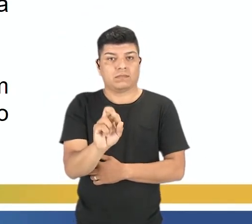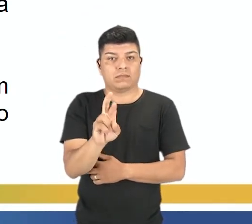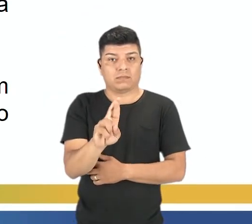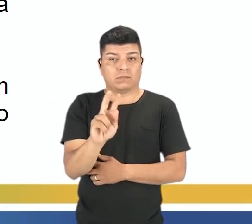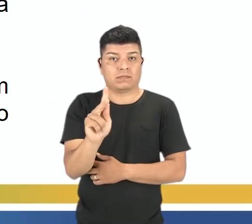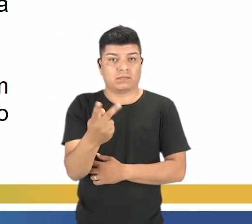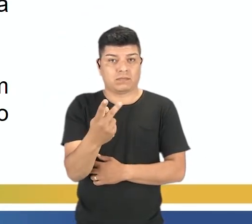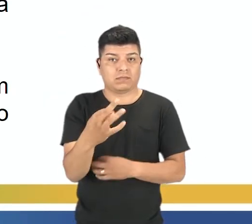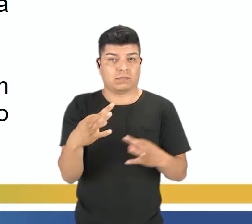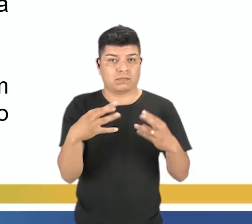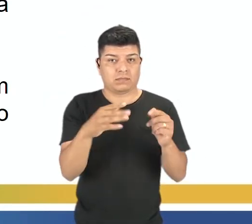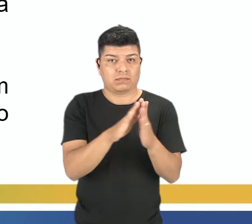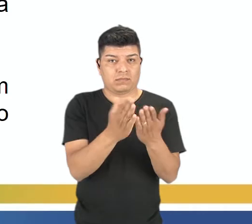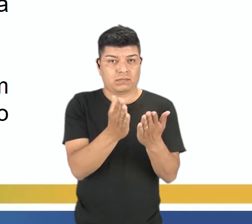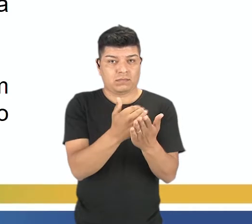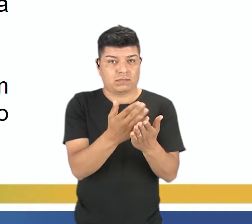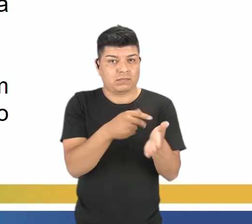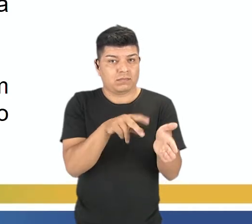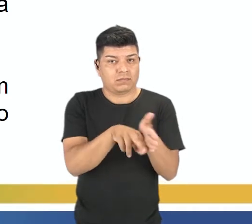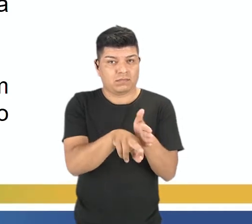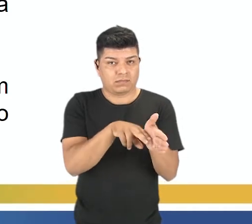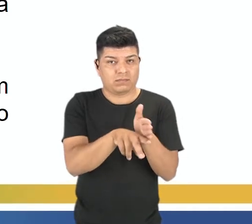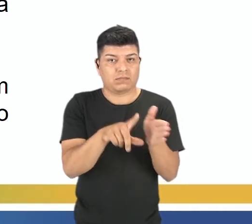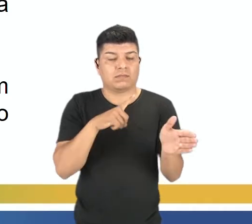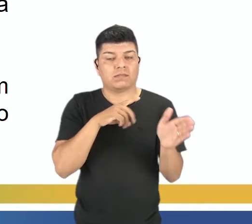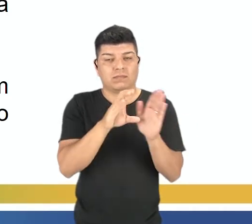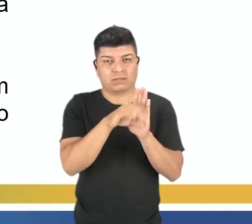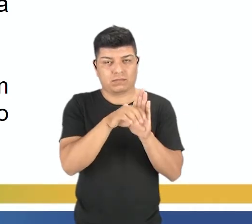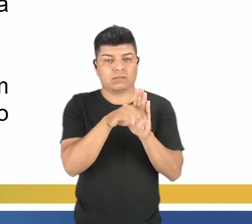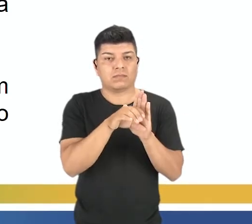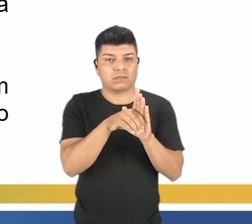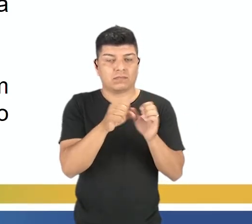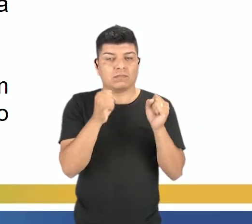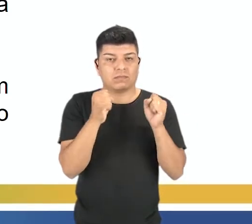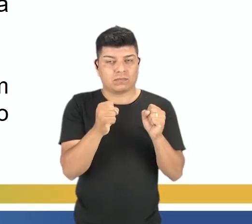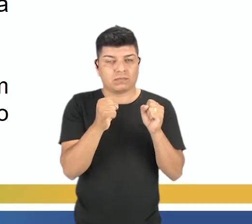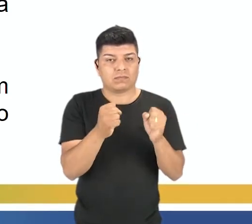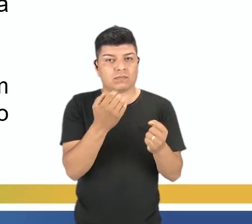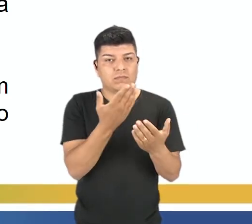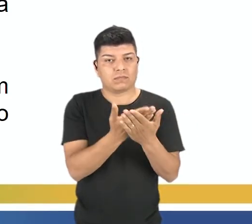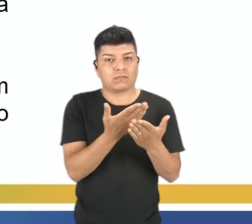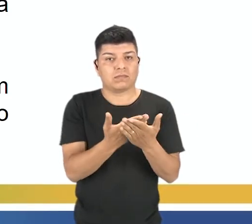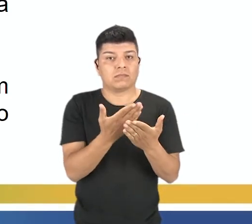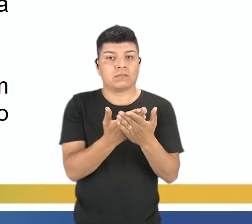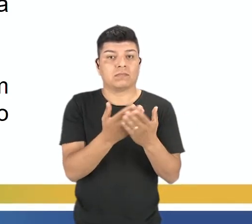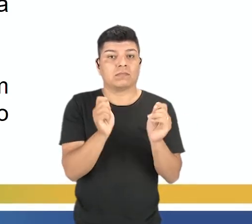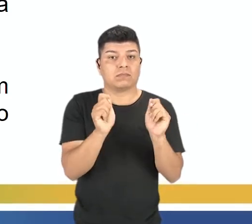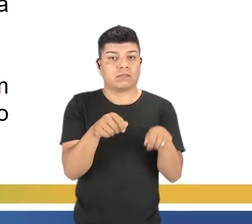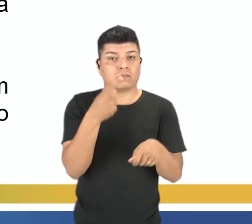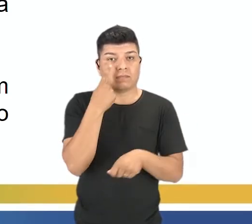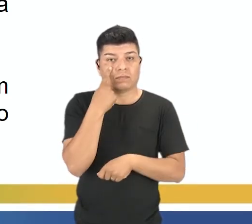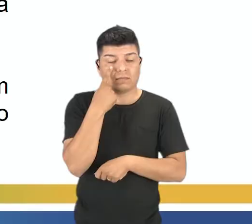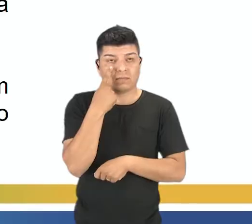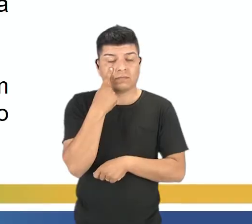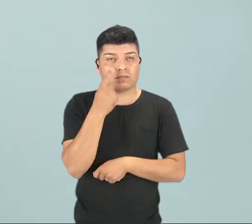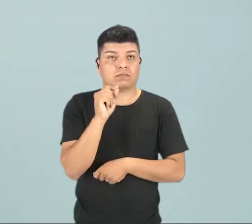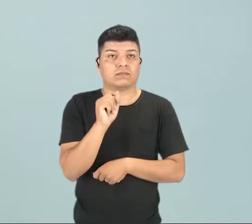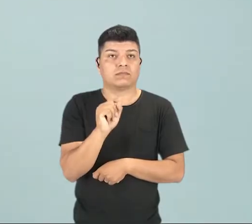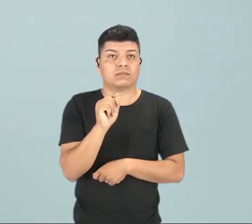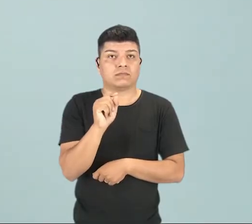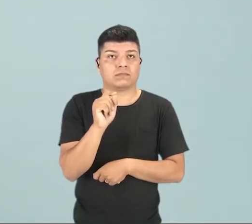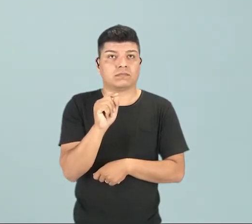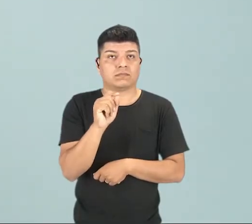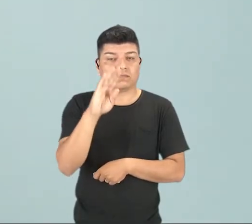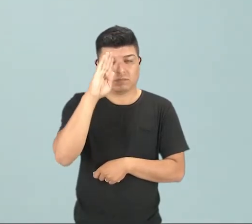avançar isso em todos os livros de biologia, tem esse conteúdo, vocês podem estar acessando para que a gente possa ver, né, a